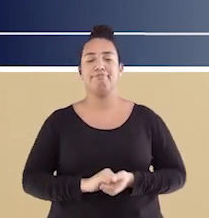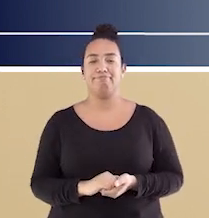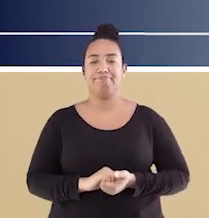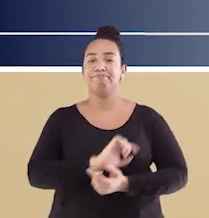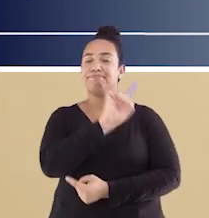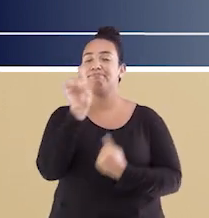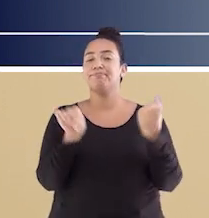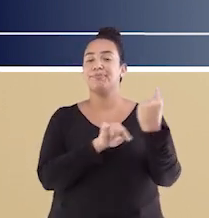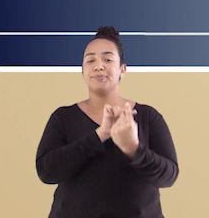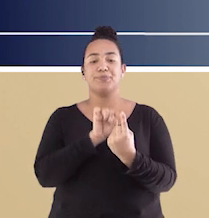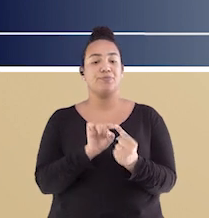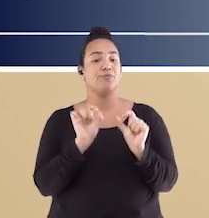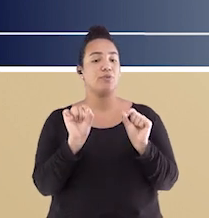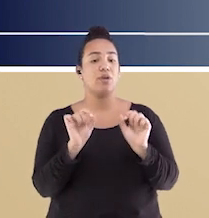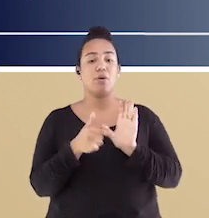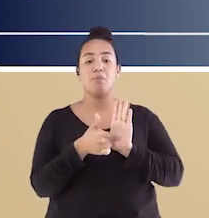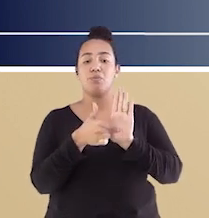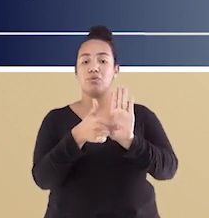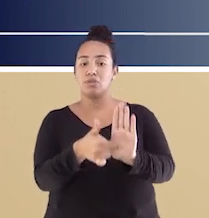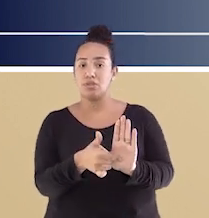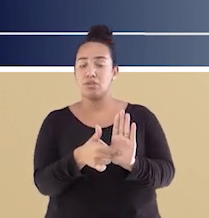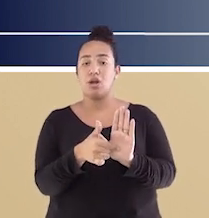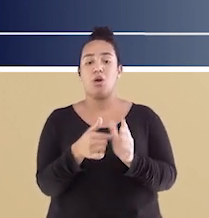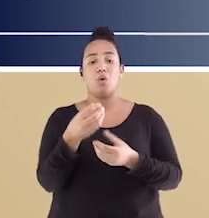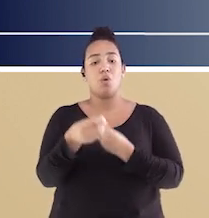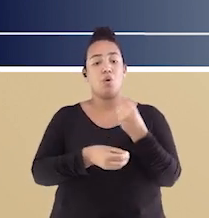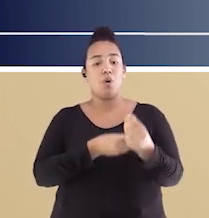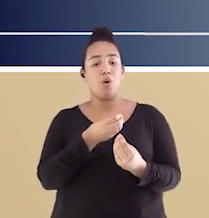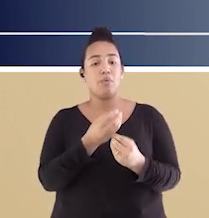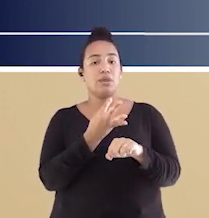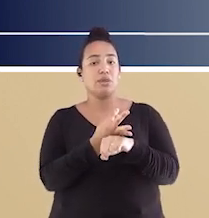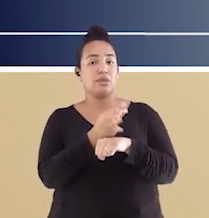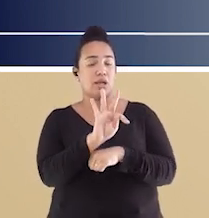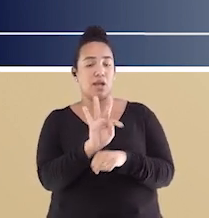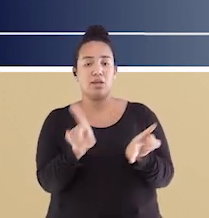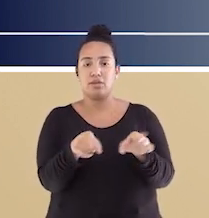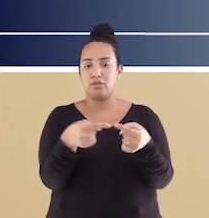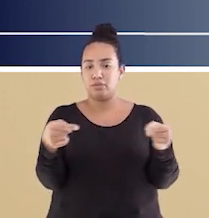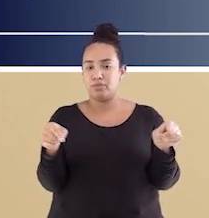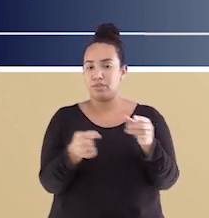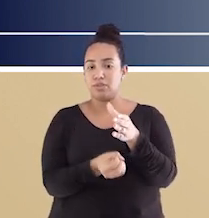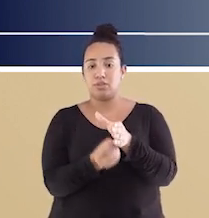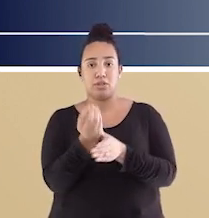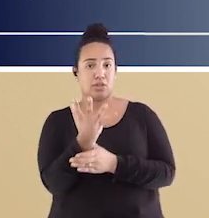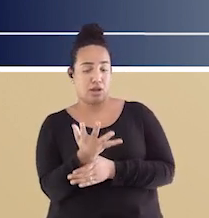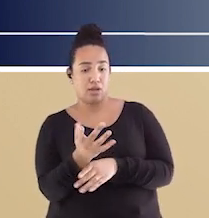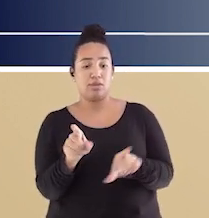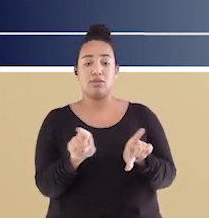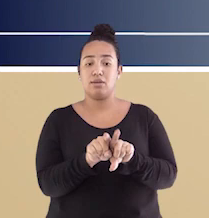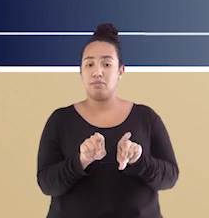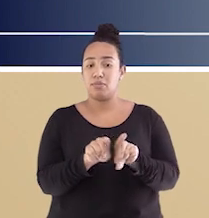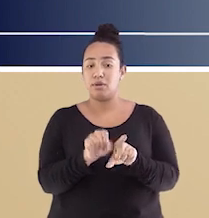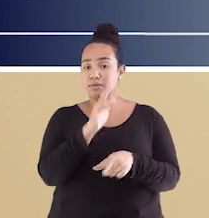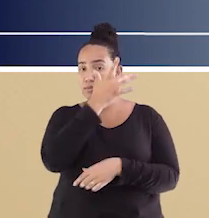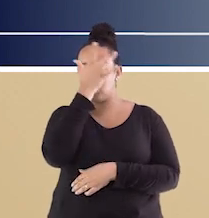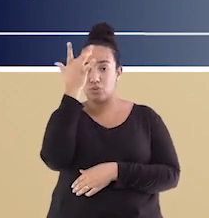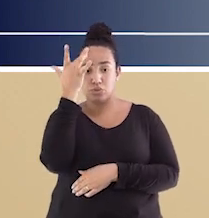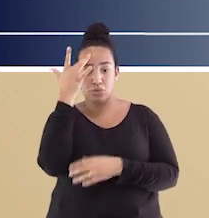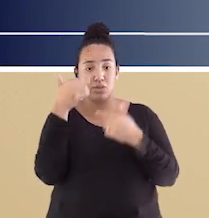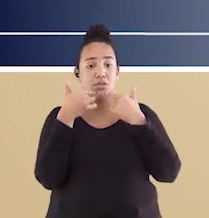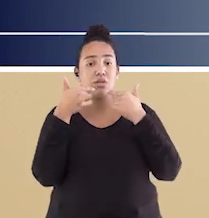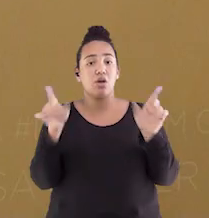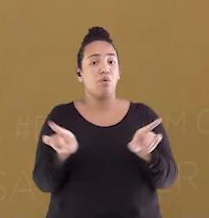programa é apresentar noções e técnicas de composição musical, tornando-as palpável até para não conhecedores da linguagem